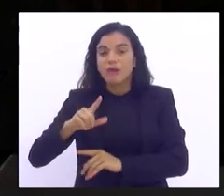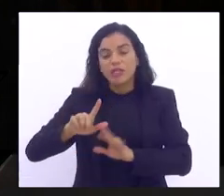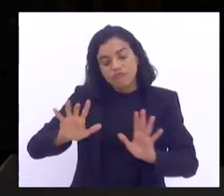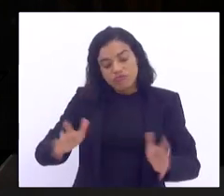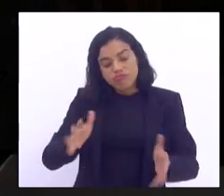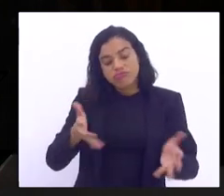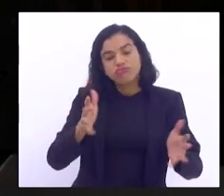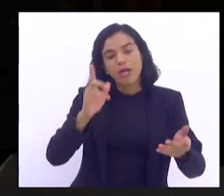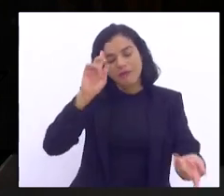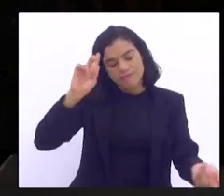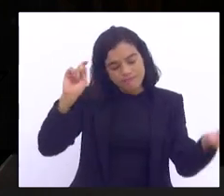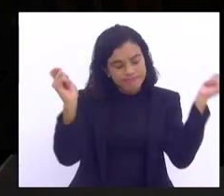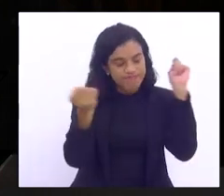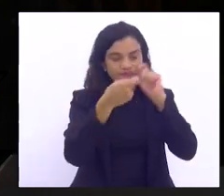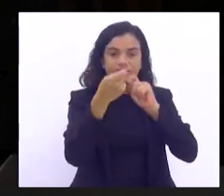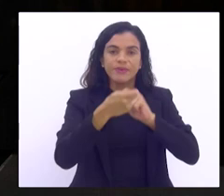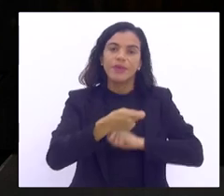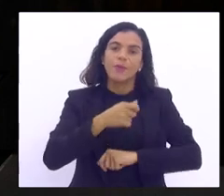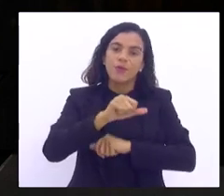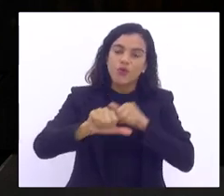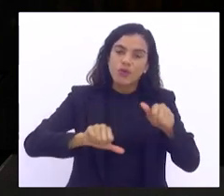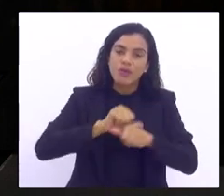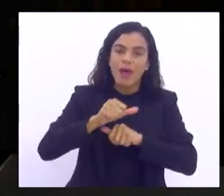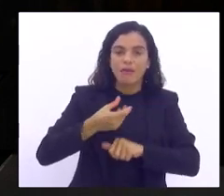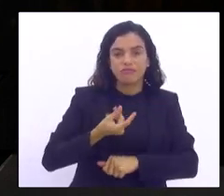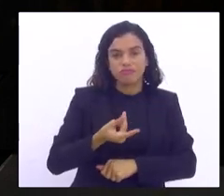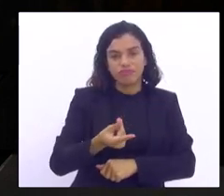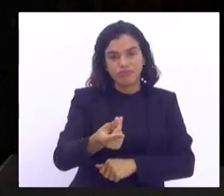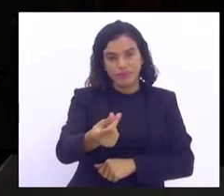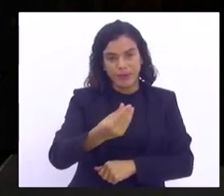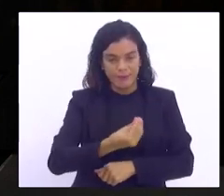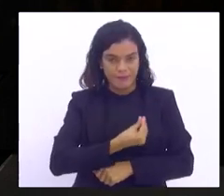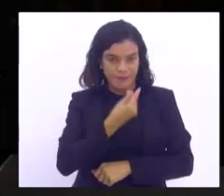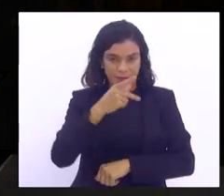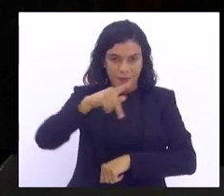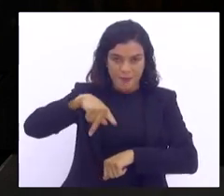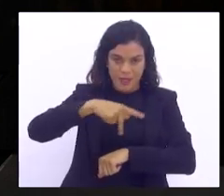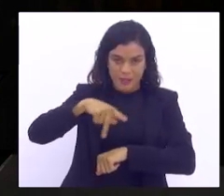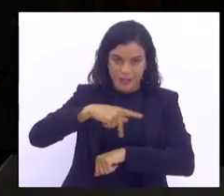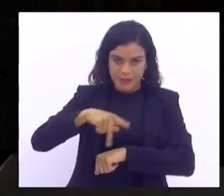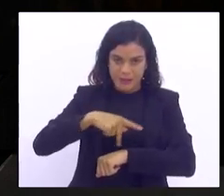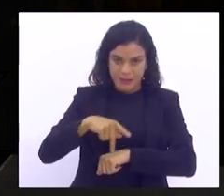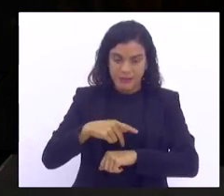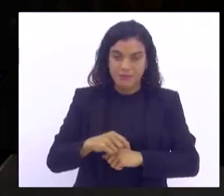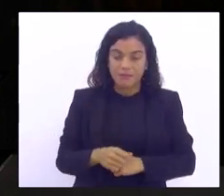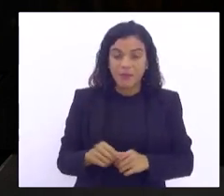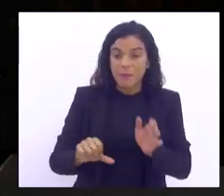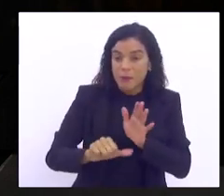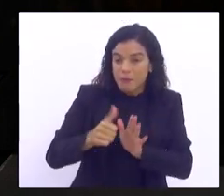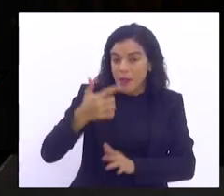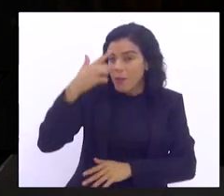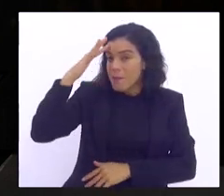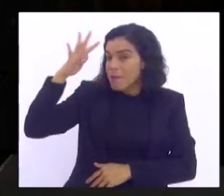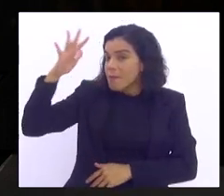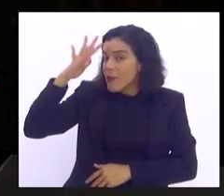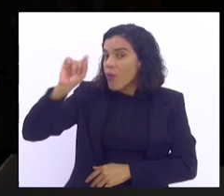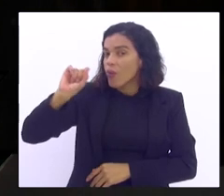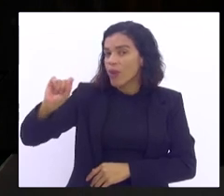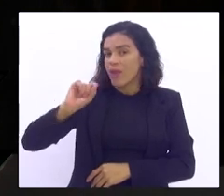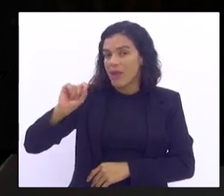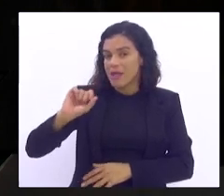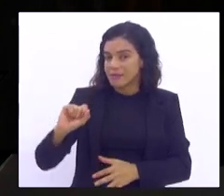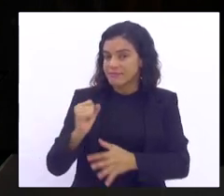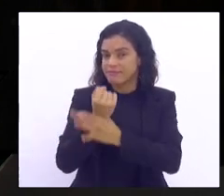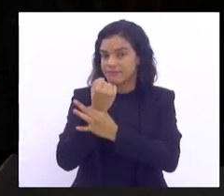de vida, para que a gente possa pensar numa prosperidade no nosso país. Não há prosperidade sem antes a gente pensar no bem mais precioso, que é